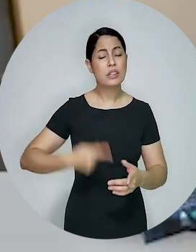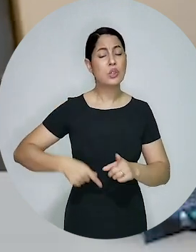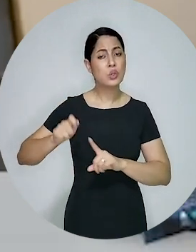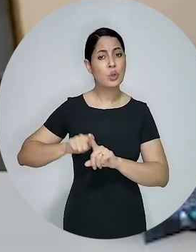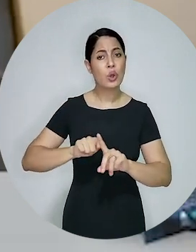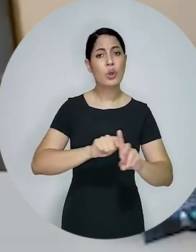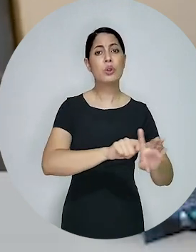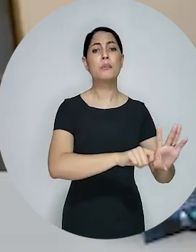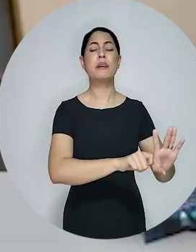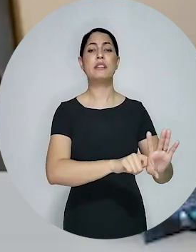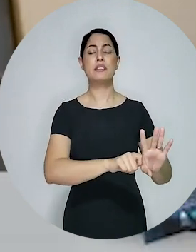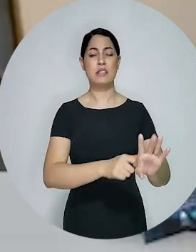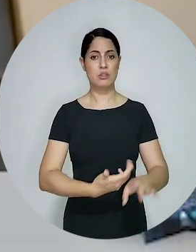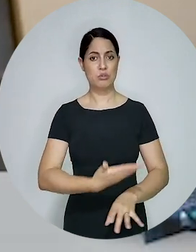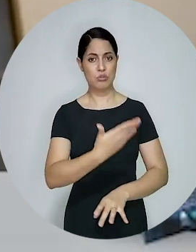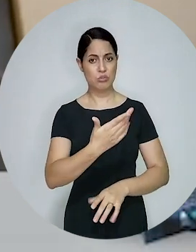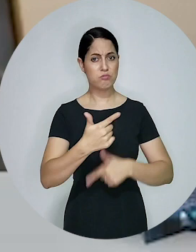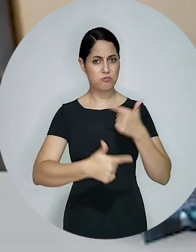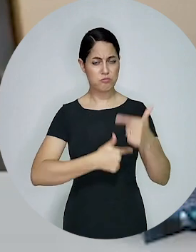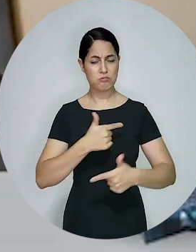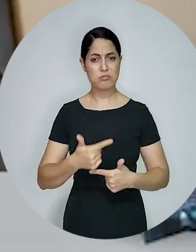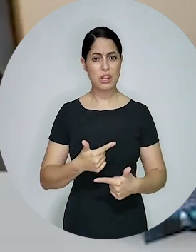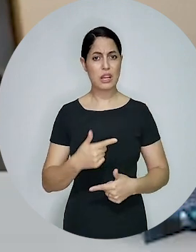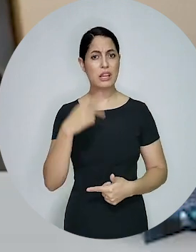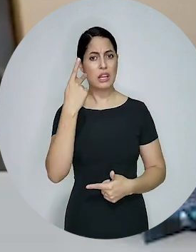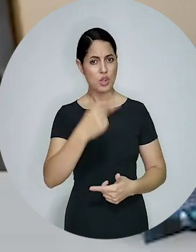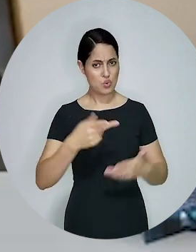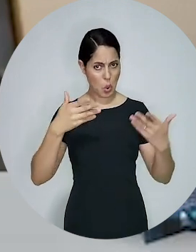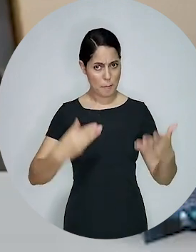um registro todo especial da sua